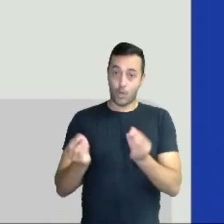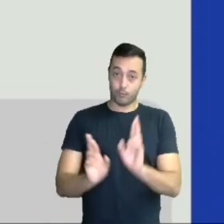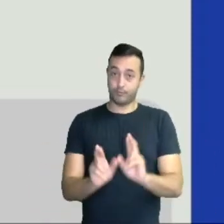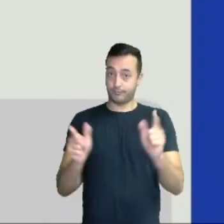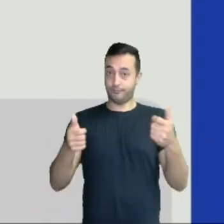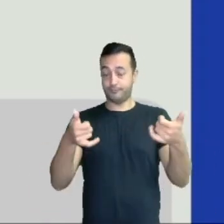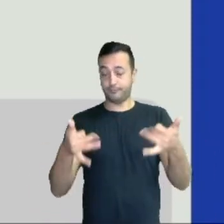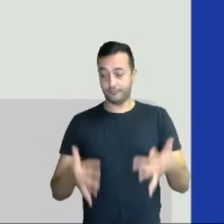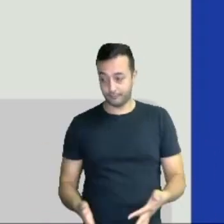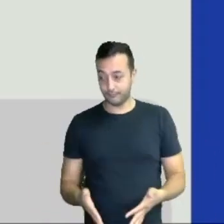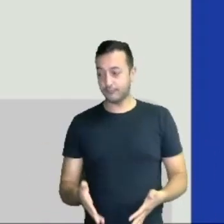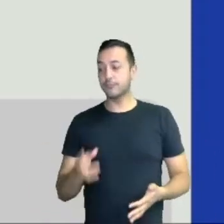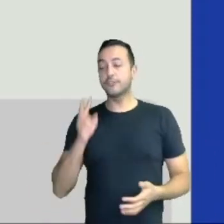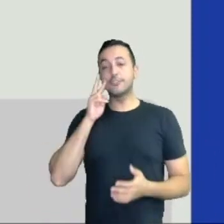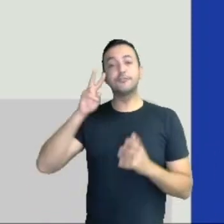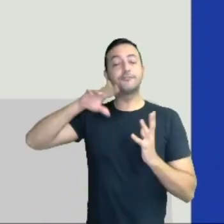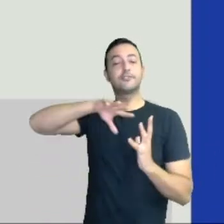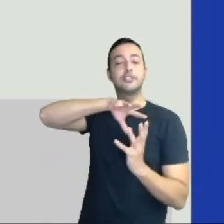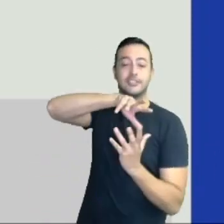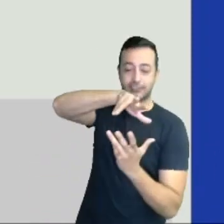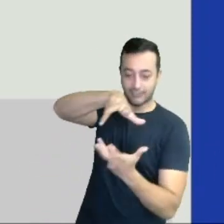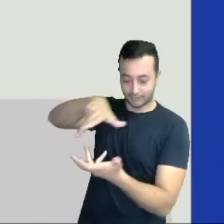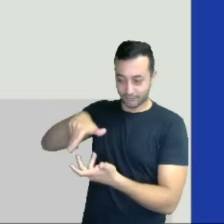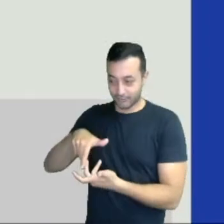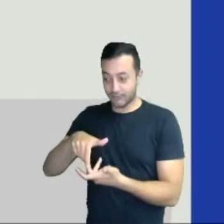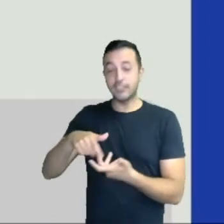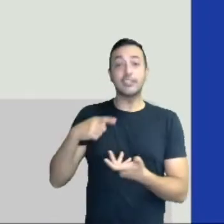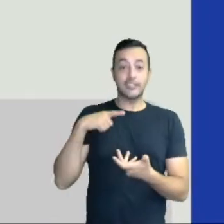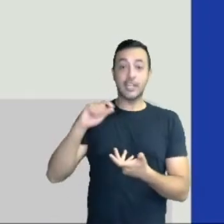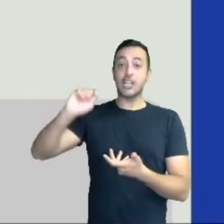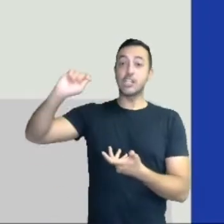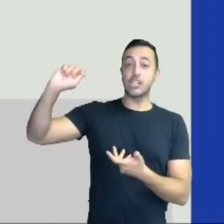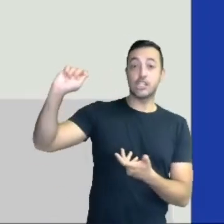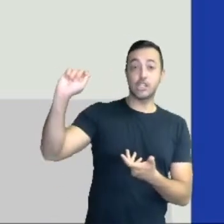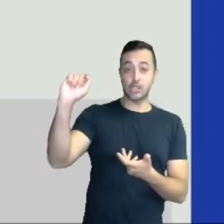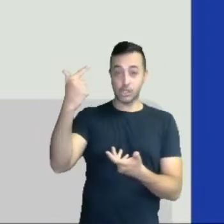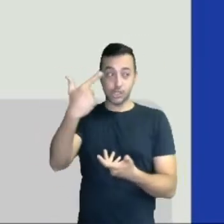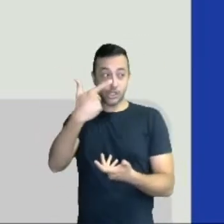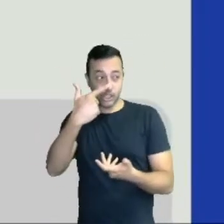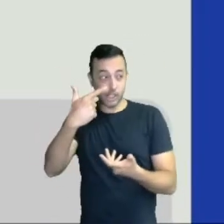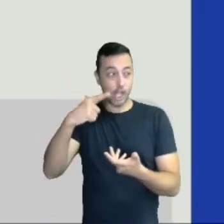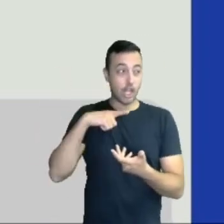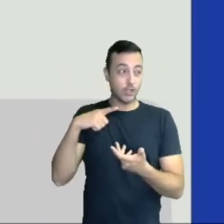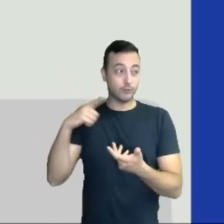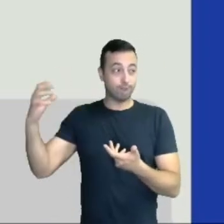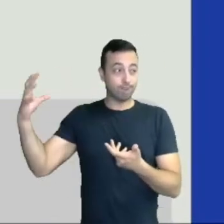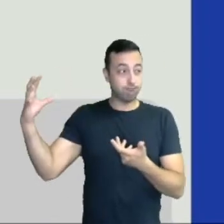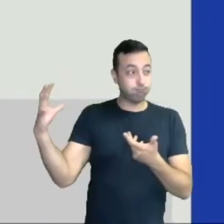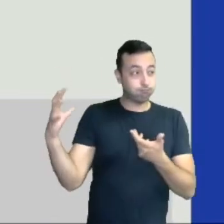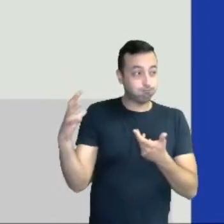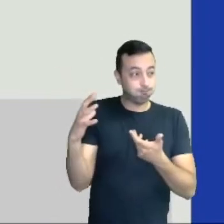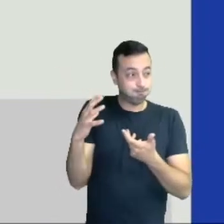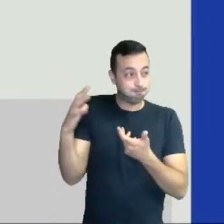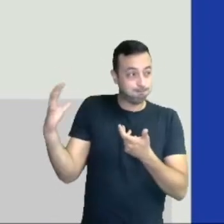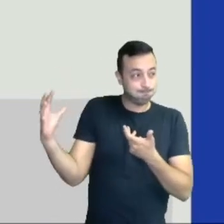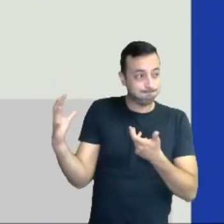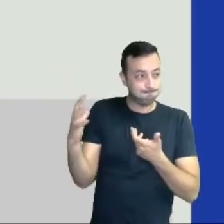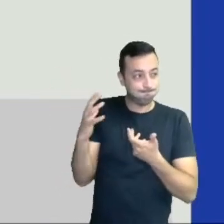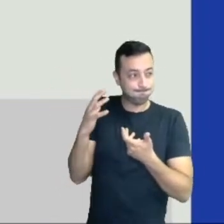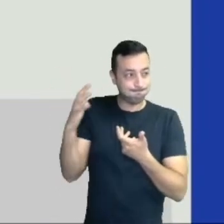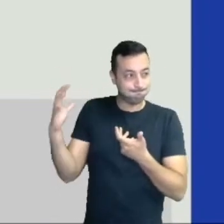diferenciar. Olha aí o nosso planeta Terra recebendo os raios solares do Sol. Olha aí esse primeiro